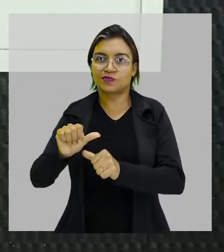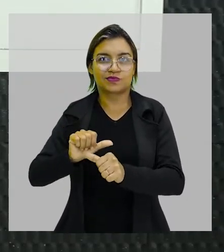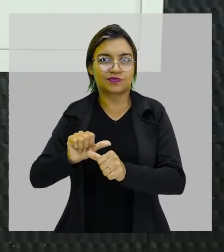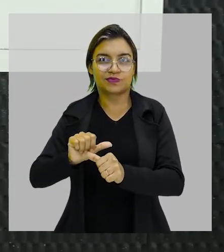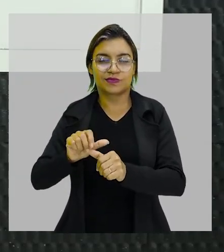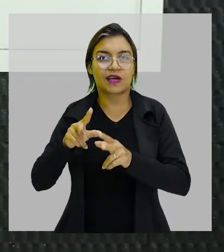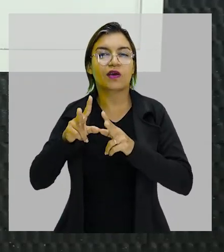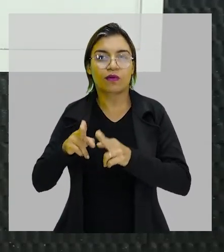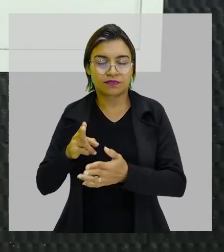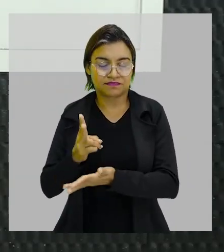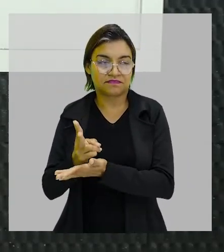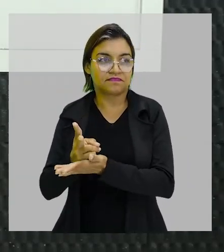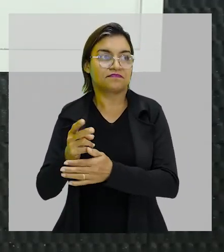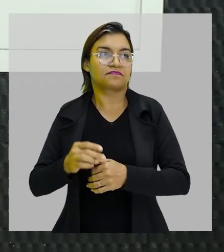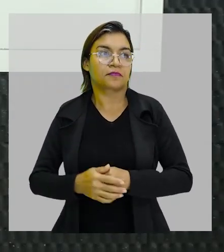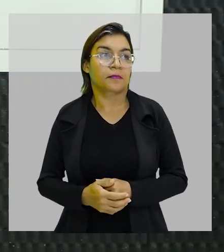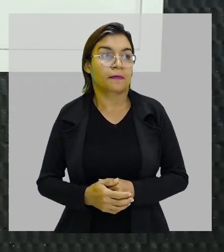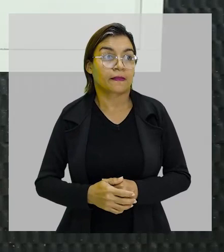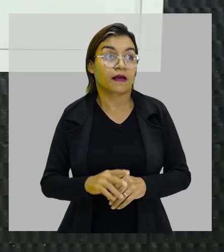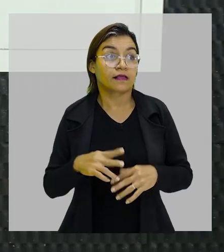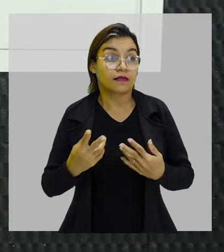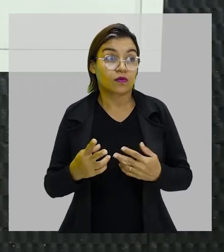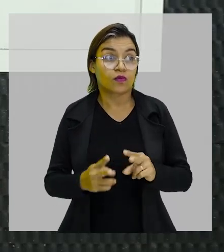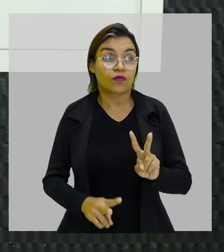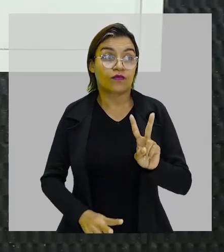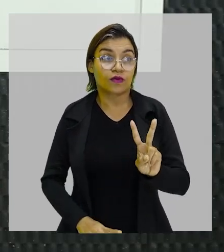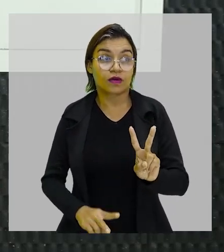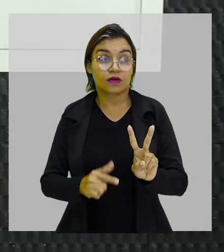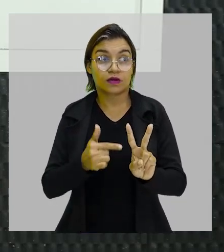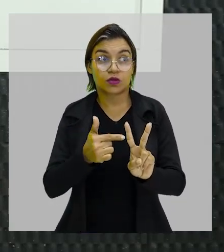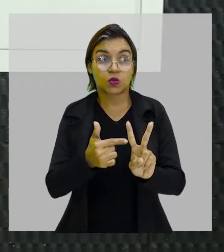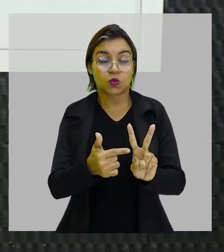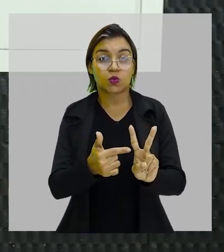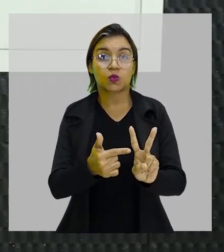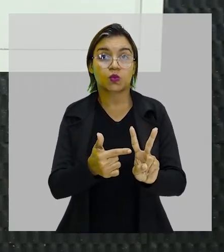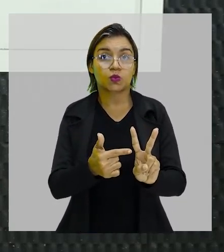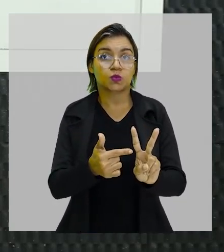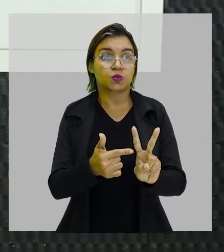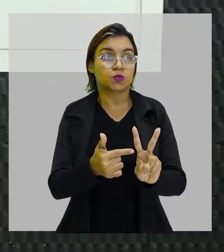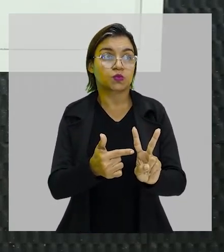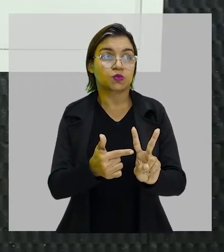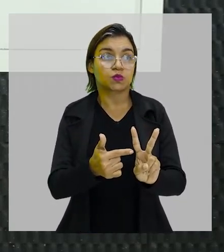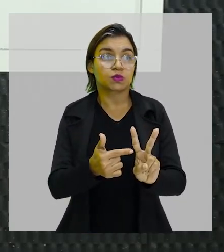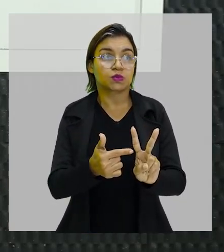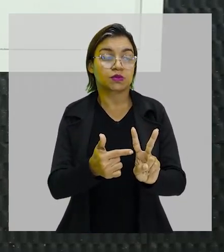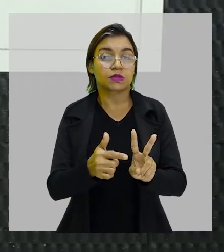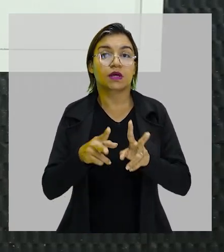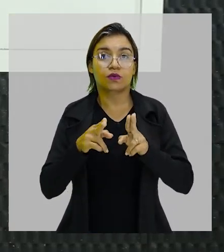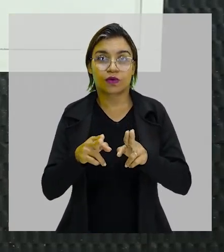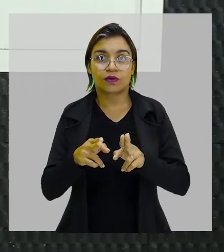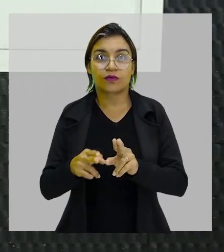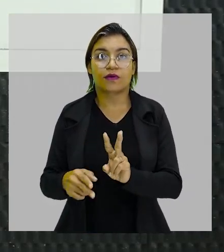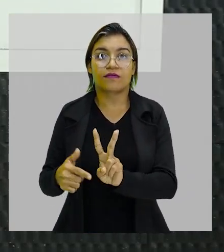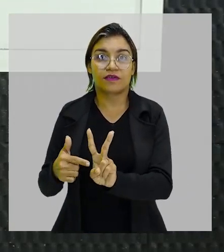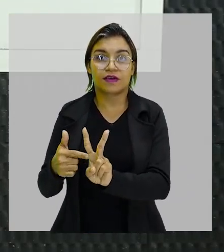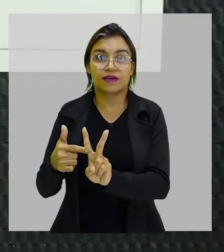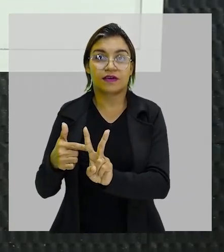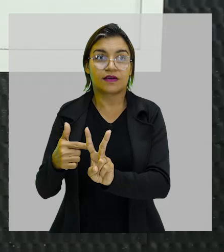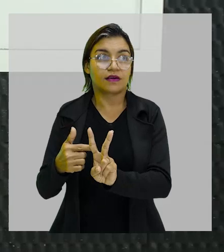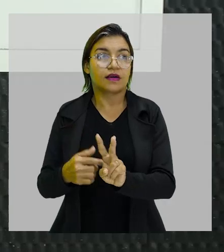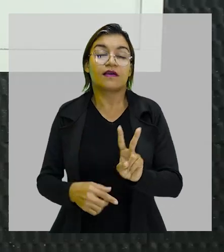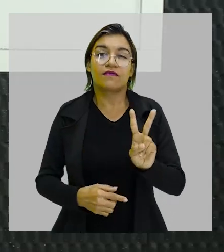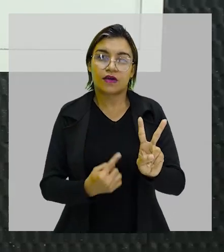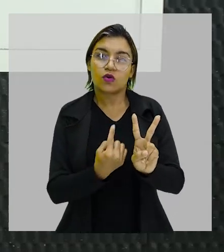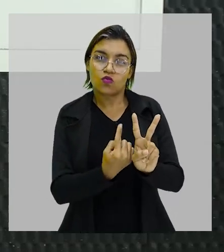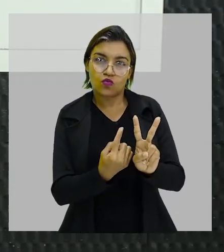nós podemos dizer que o volume 1 e o volume 2 eles também são iguais, ok?